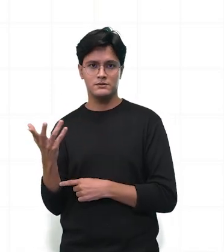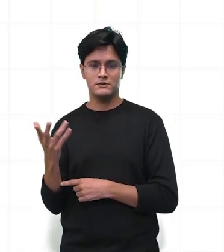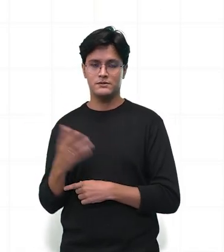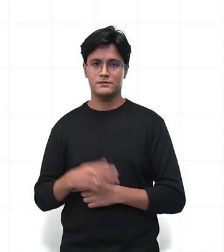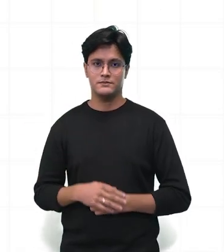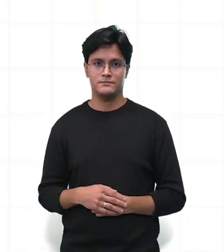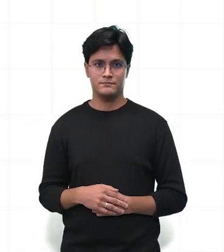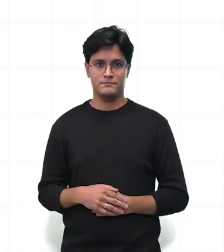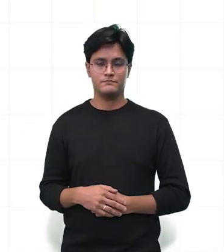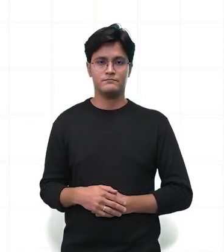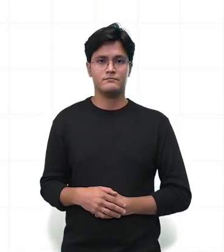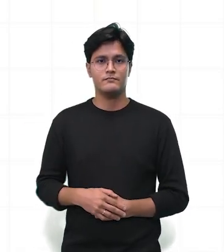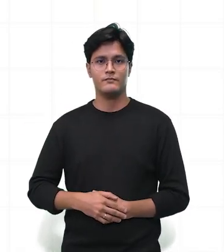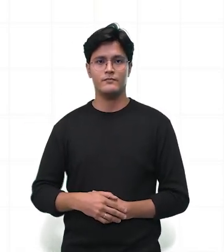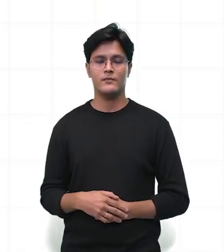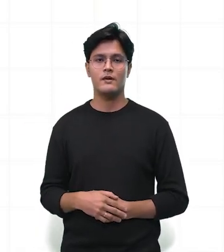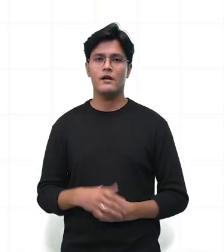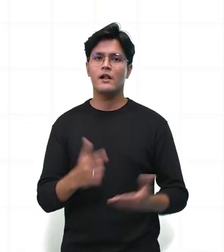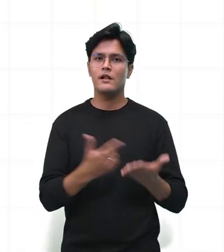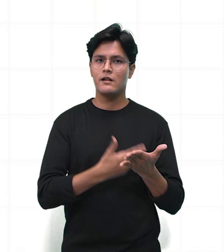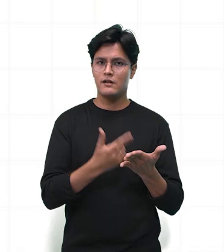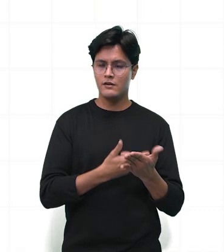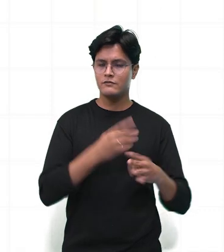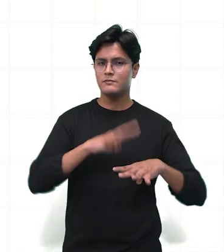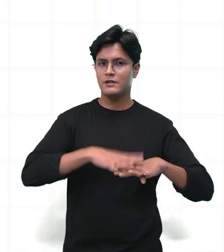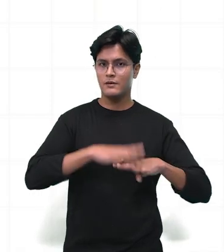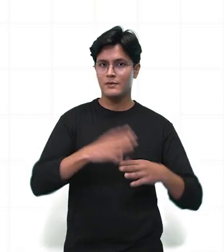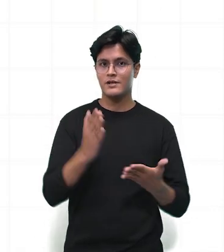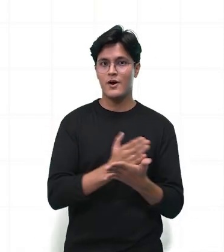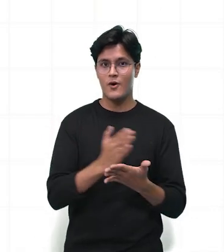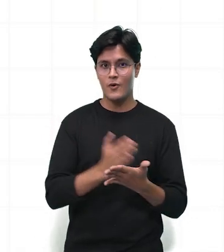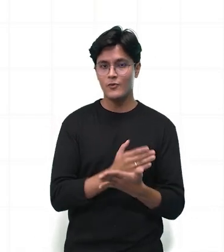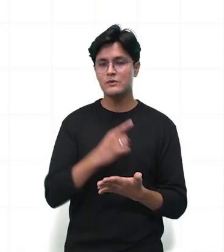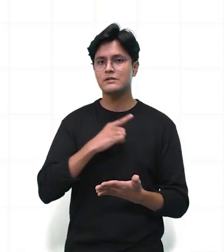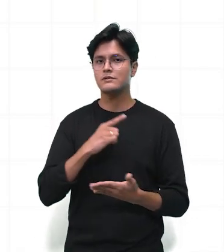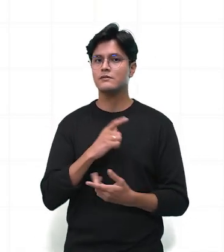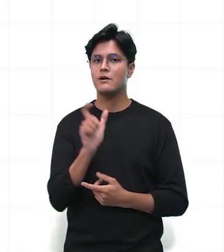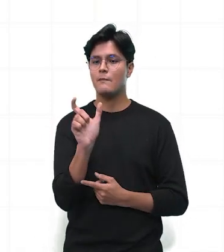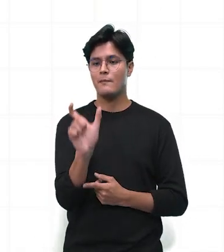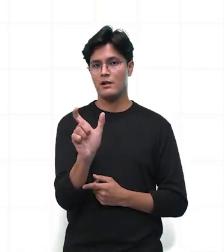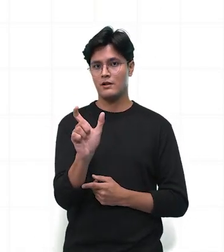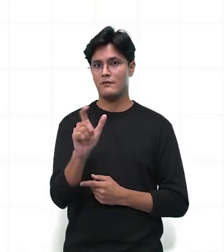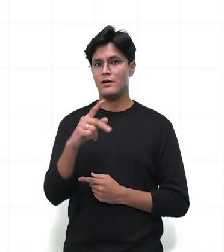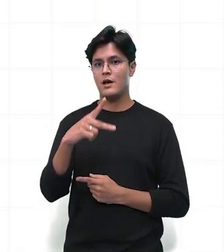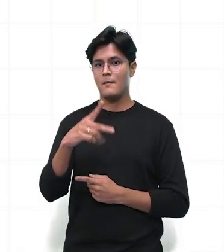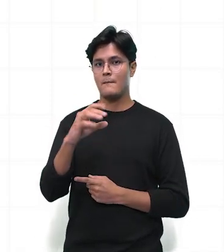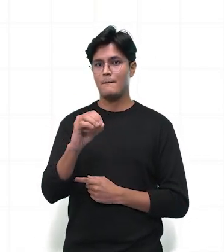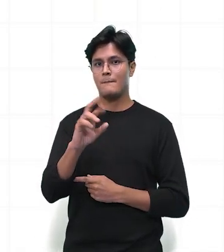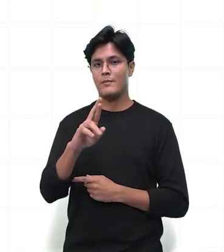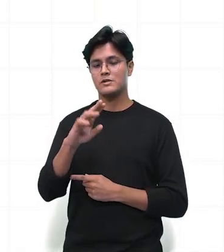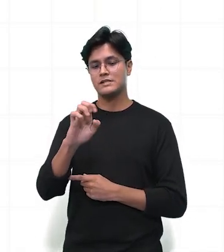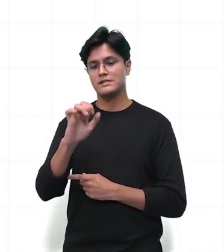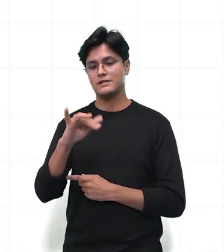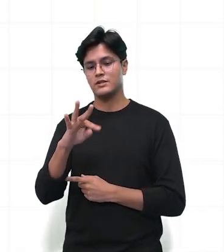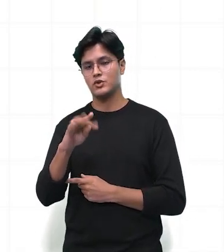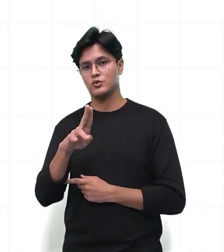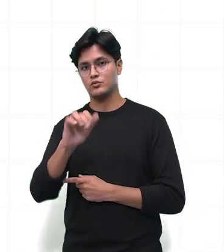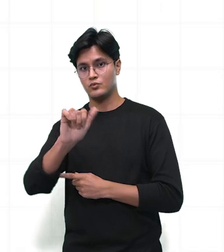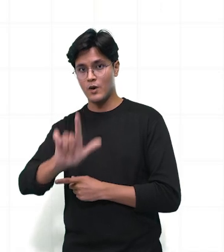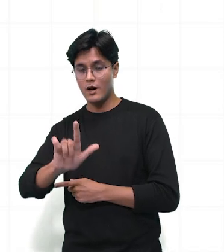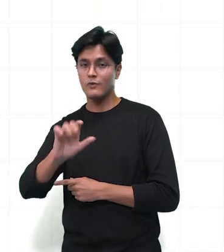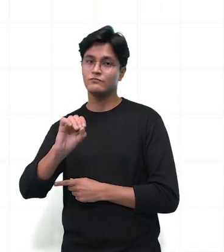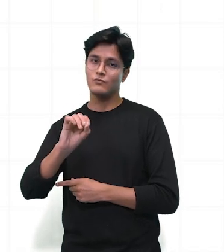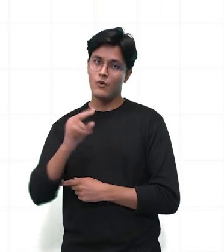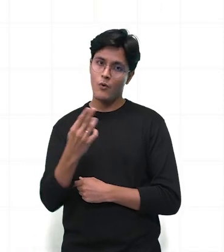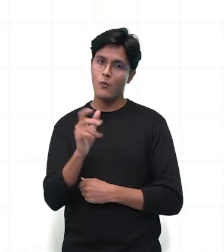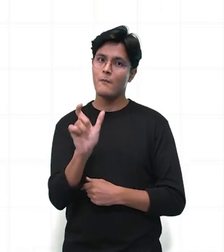lembrando, pessoal, que em alguns livros de matemática você vai encontrar essa palavra aqui, percentual, ou você poderá encontrar também a